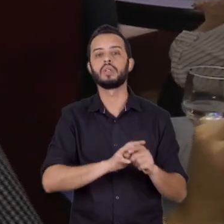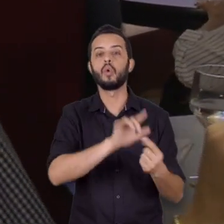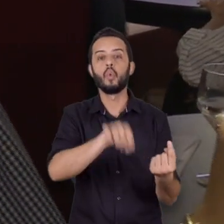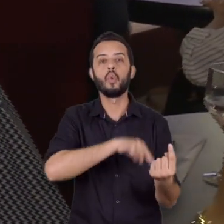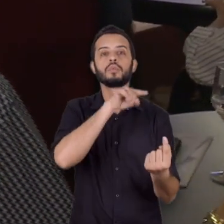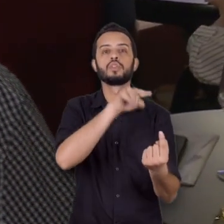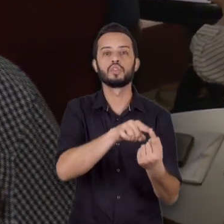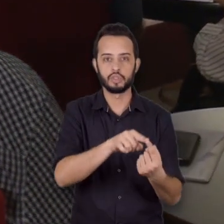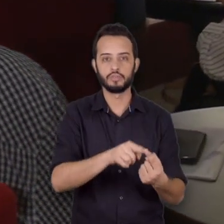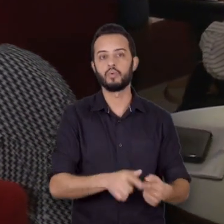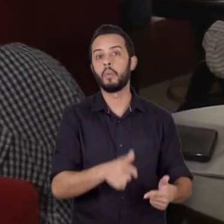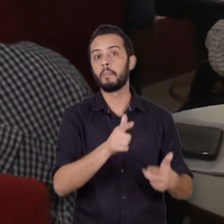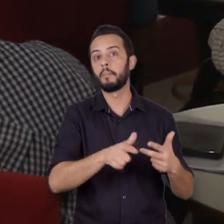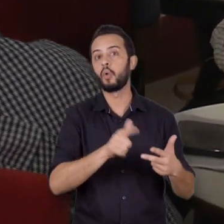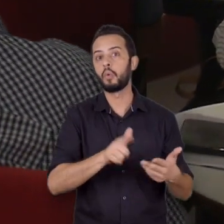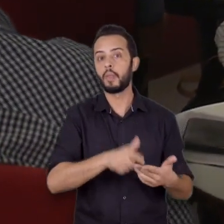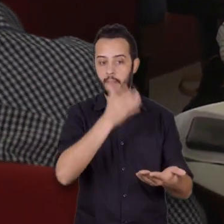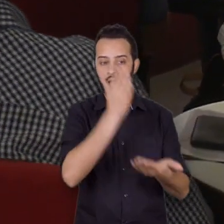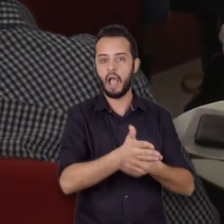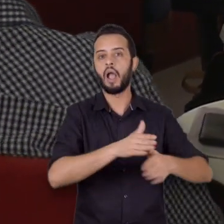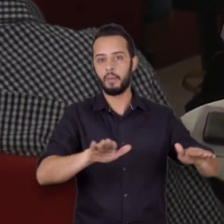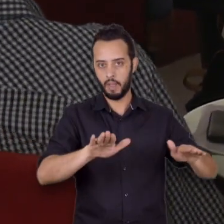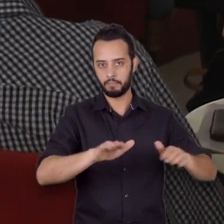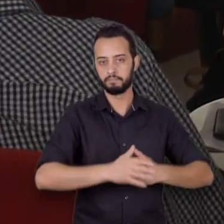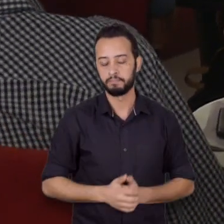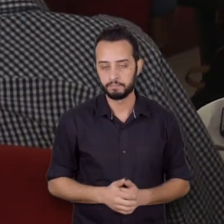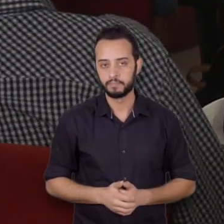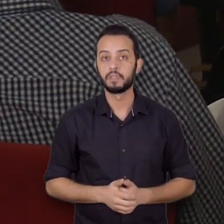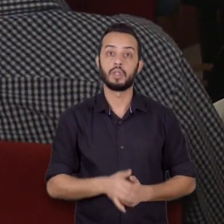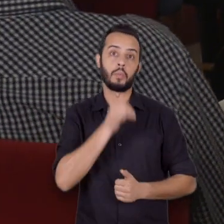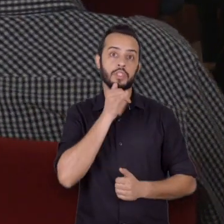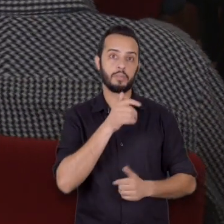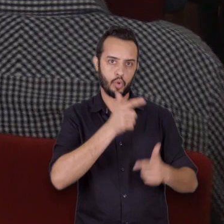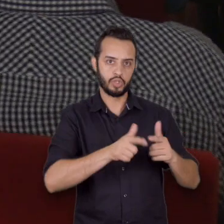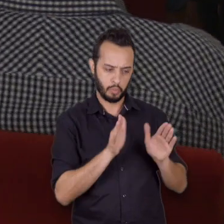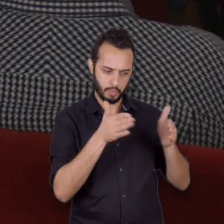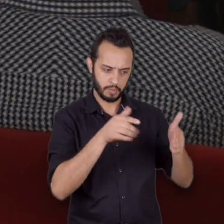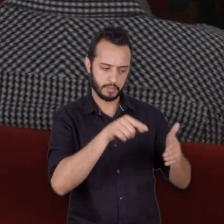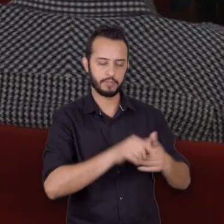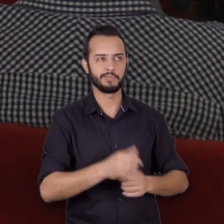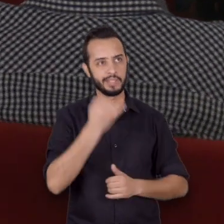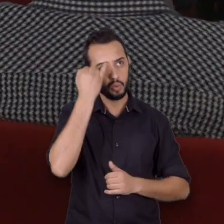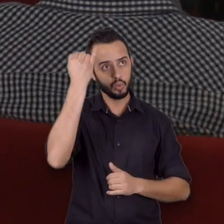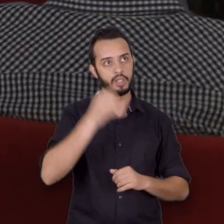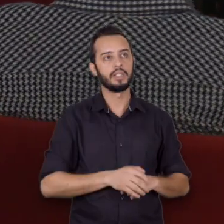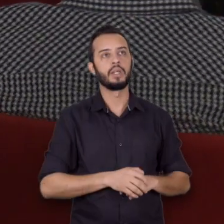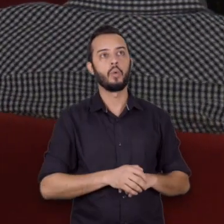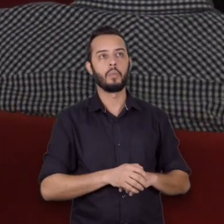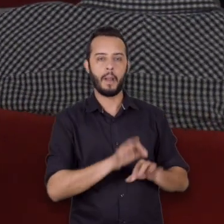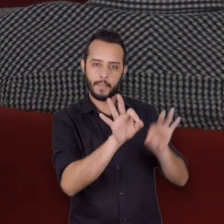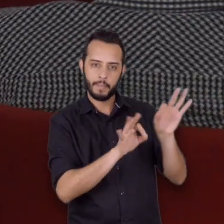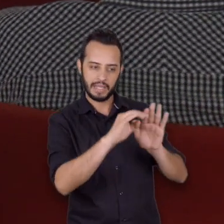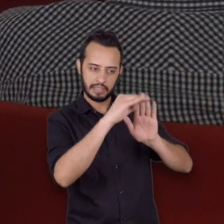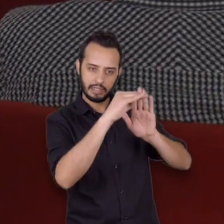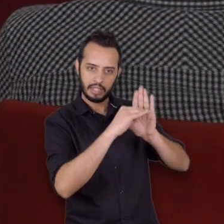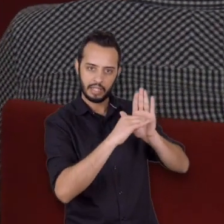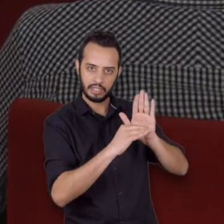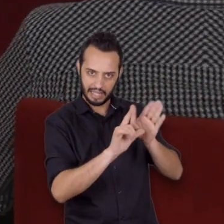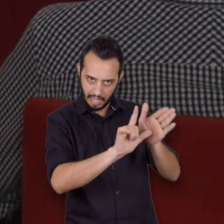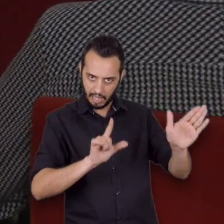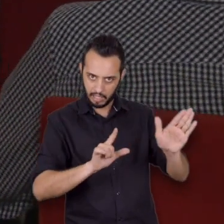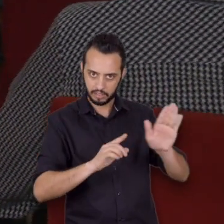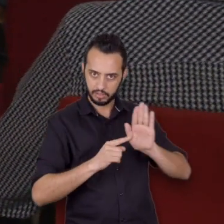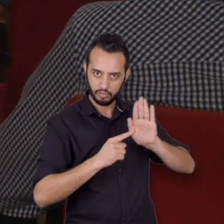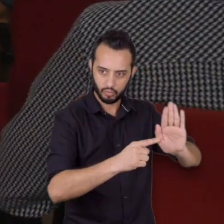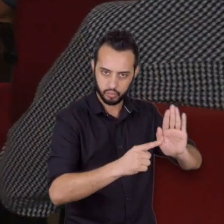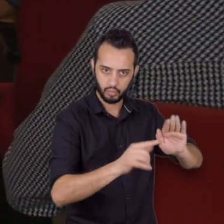de solucionar determinado tipo de problema. Então, eu tenho um problema específico, crio uma sequência de ações, estabeleço um